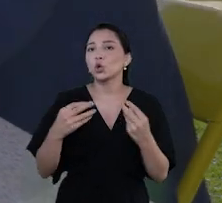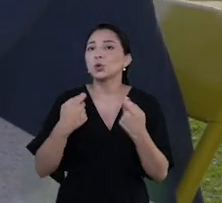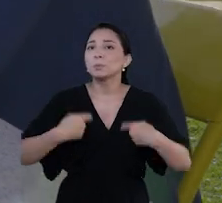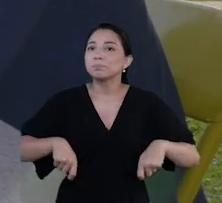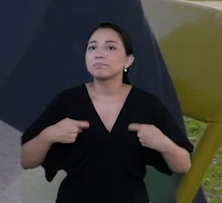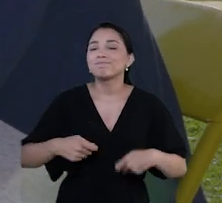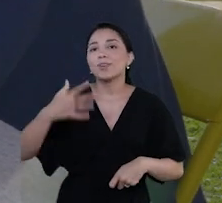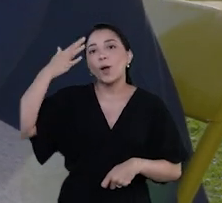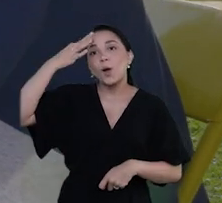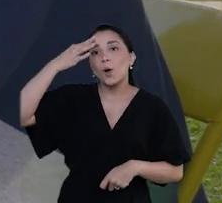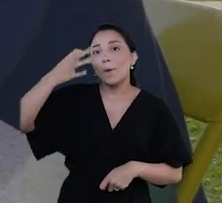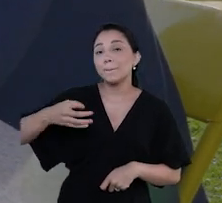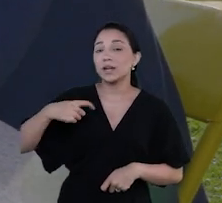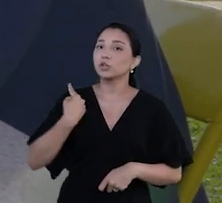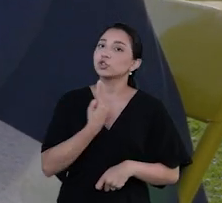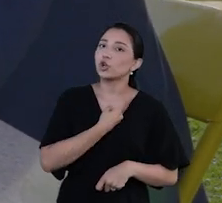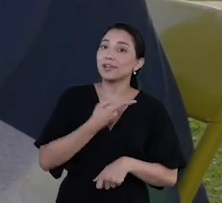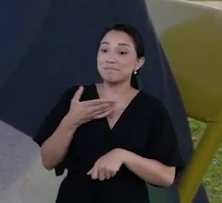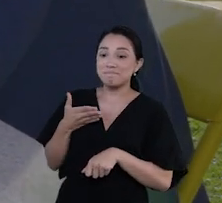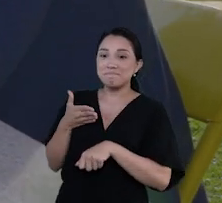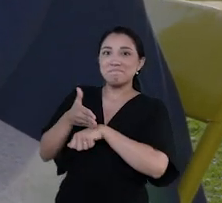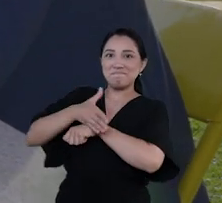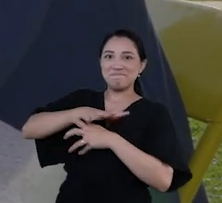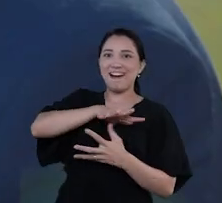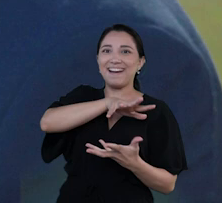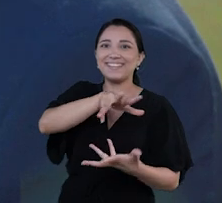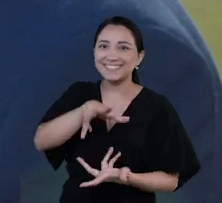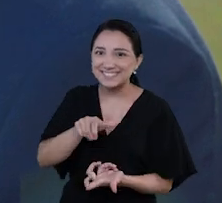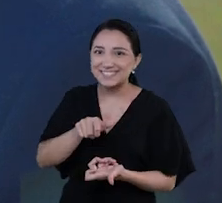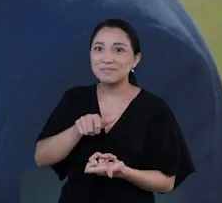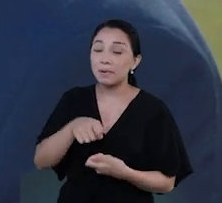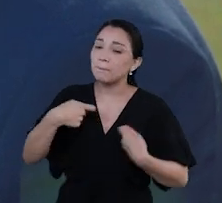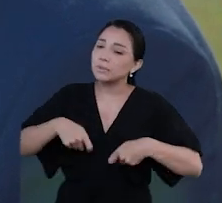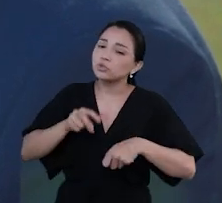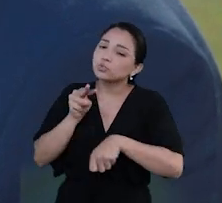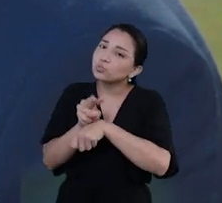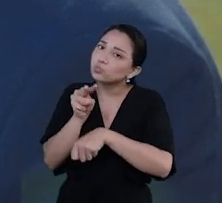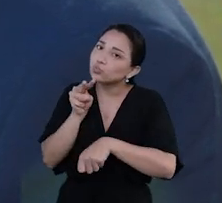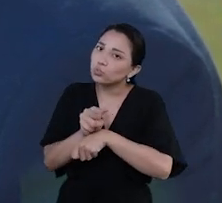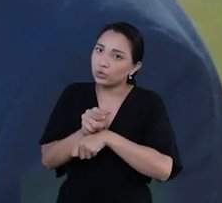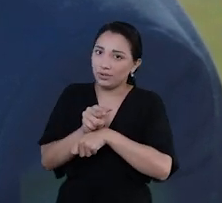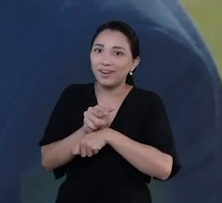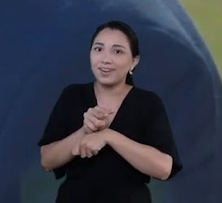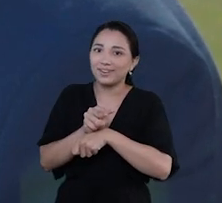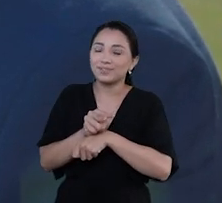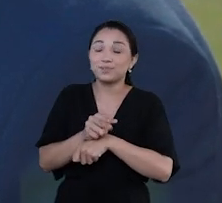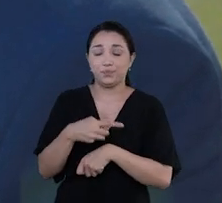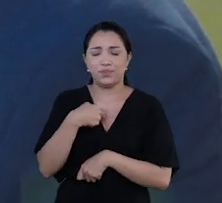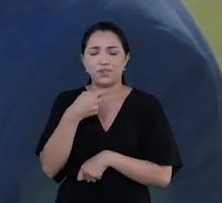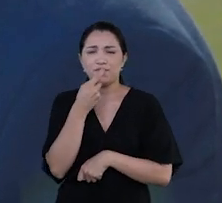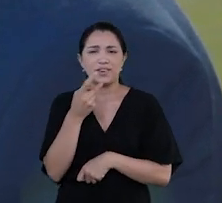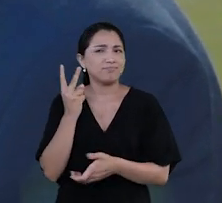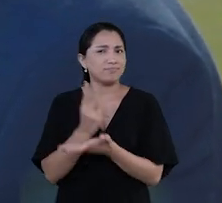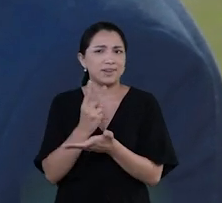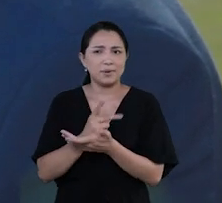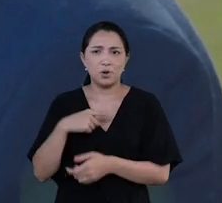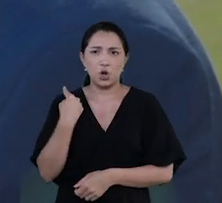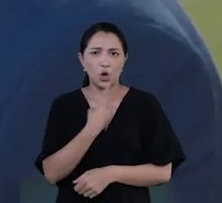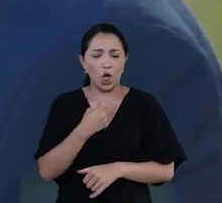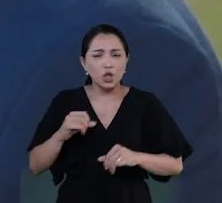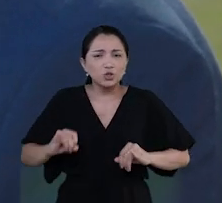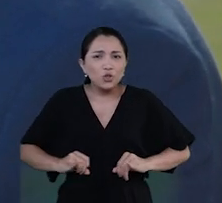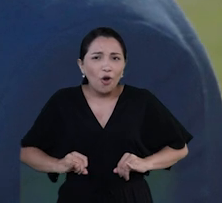desse desse eh planeta né E que a gente precisa cuidar dele eu digo sempre que a gente não tá sofrendo eh os